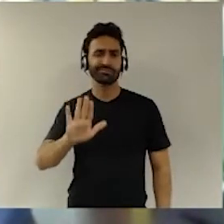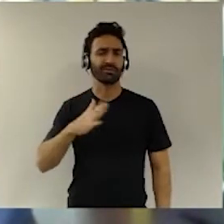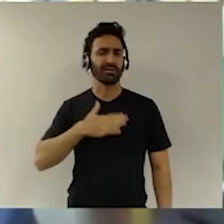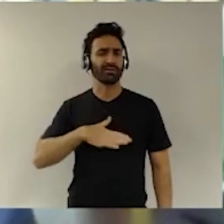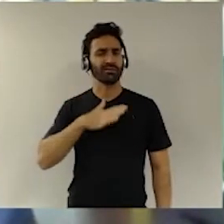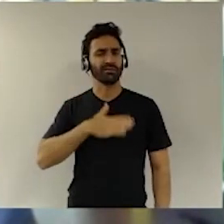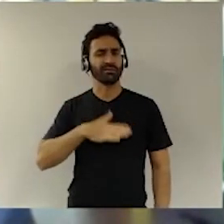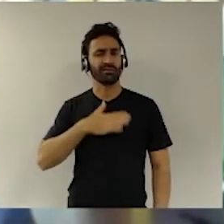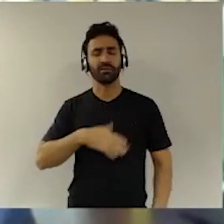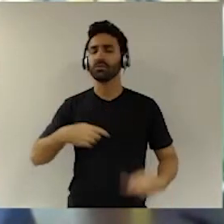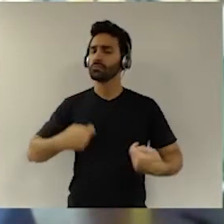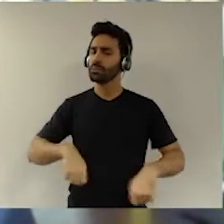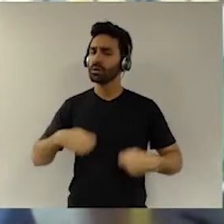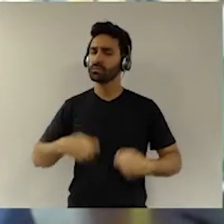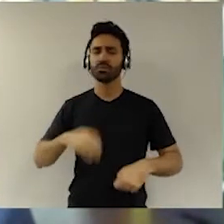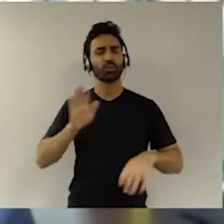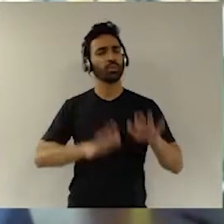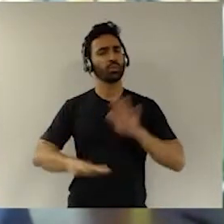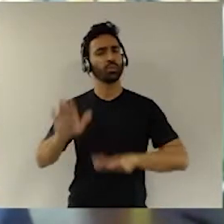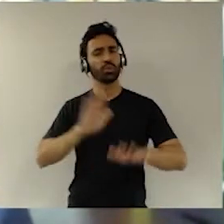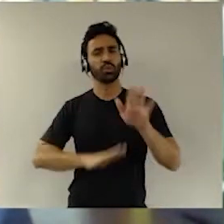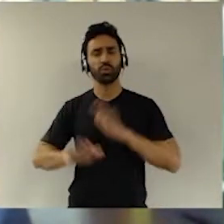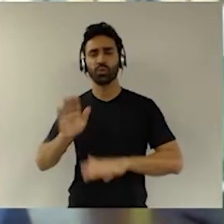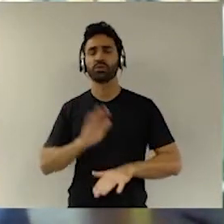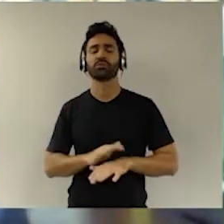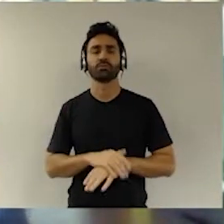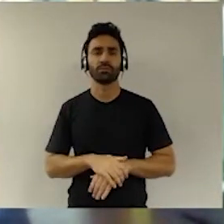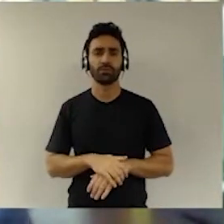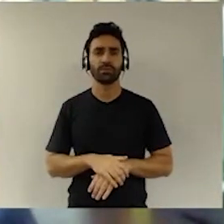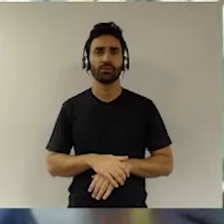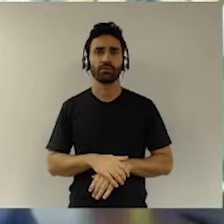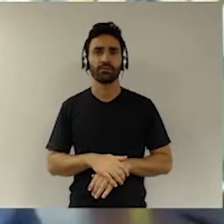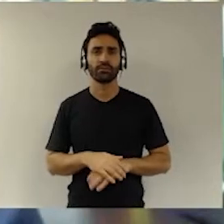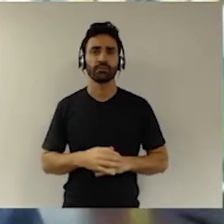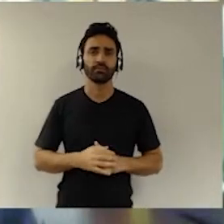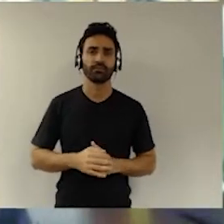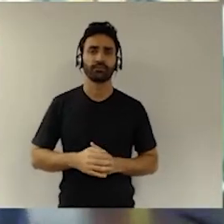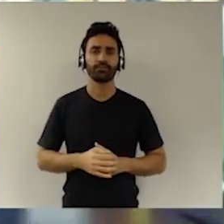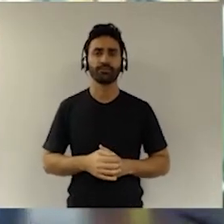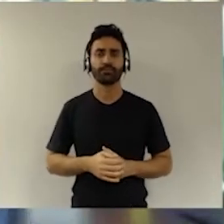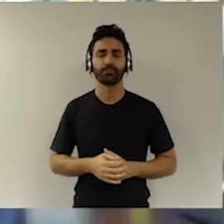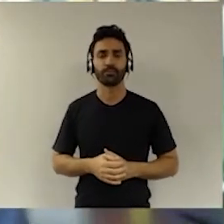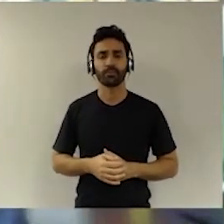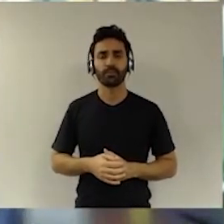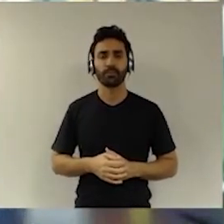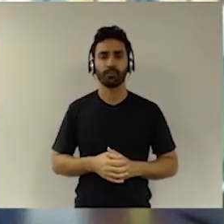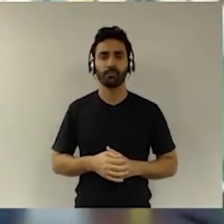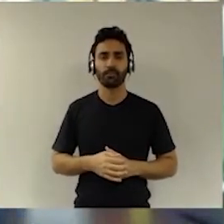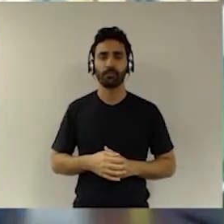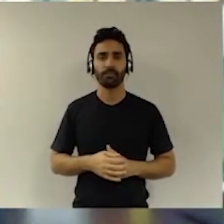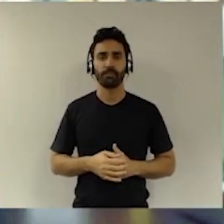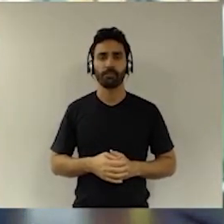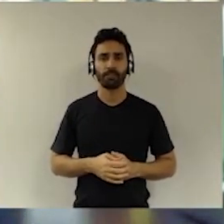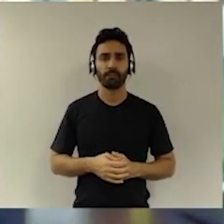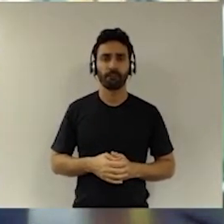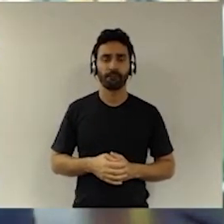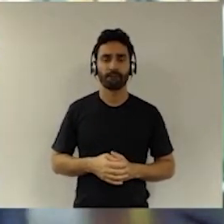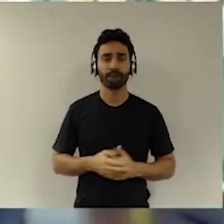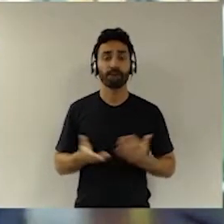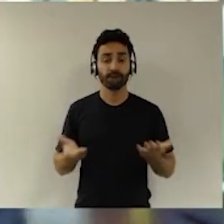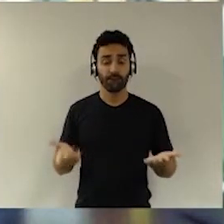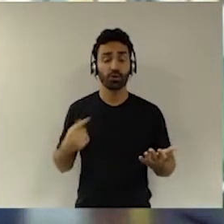necessário um cuidado muito grande nesse momento. E, nesse aspecto, quando nós temos